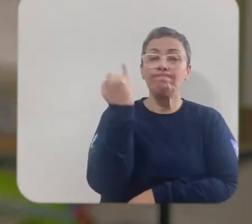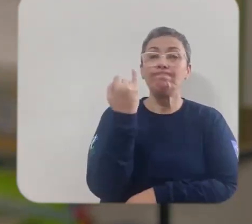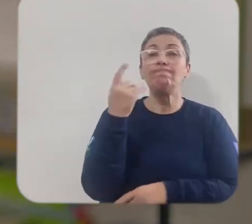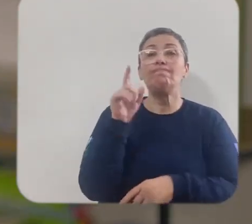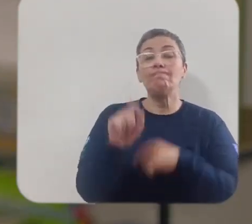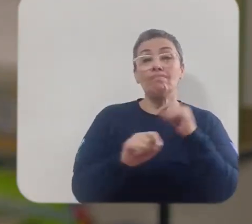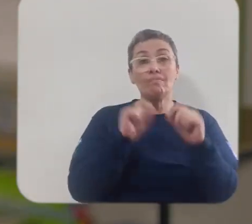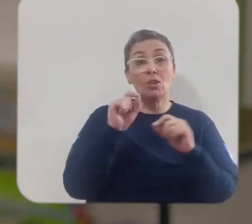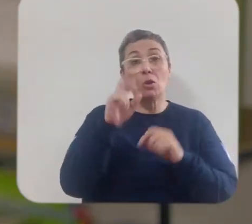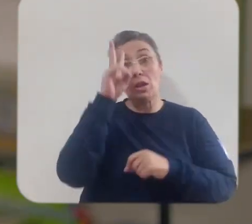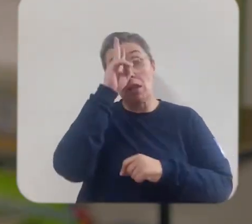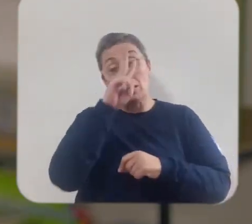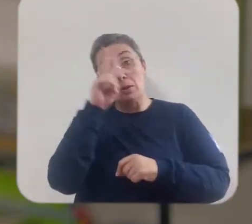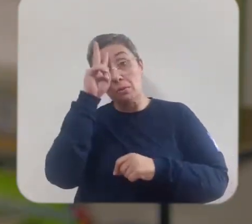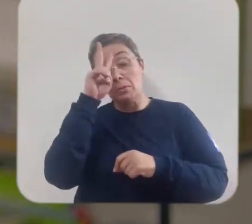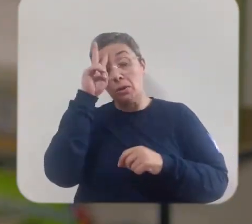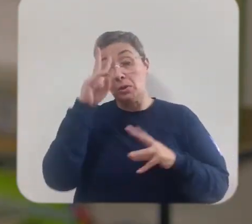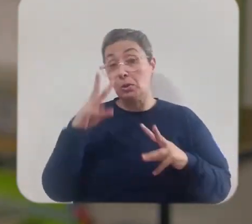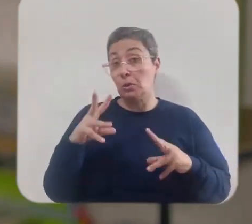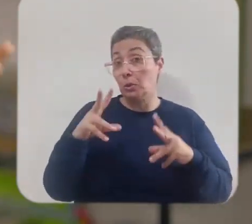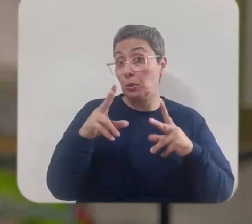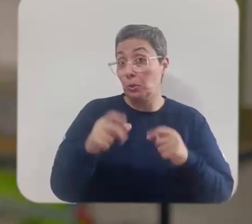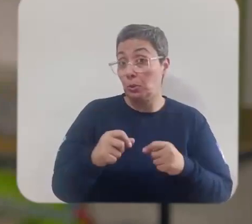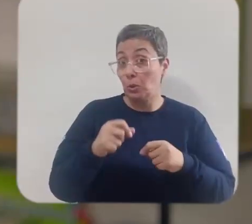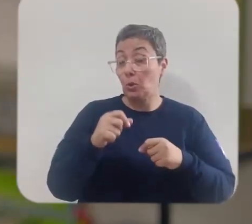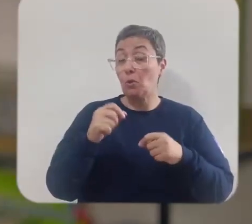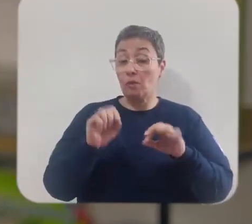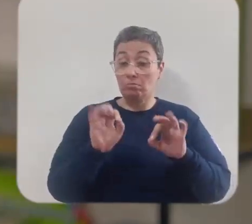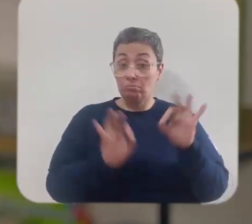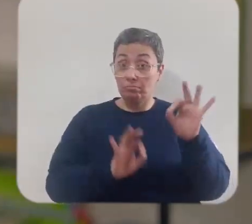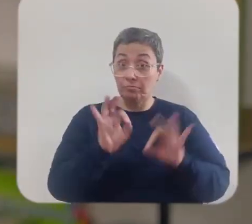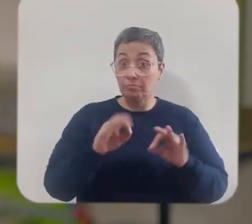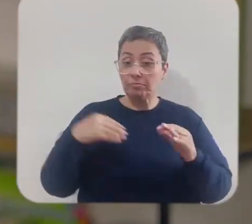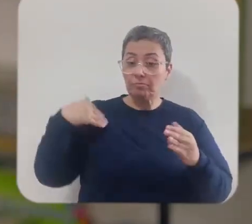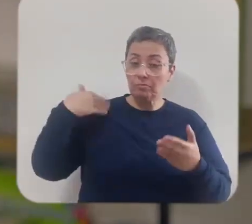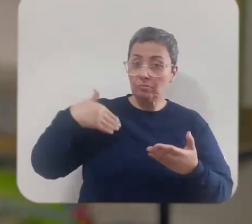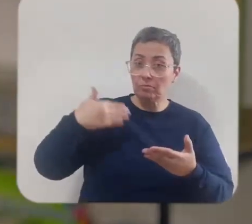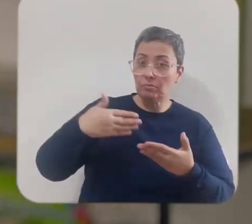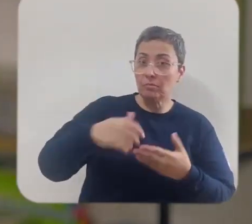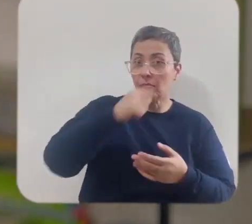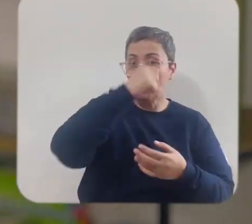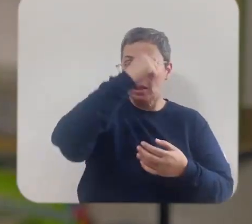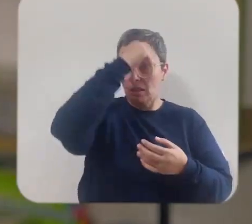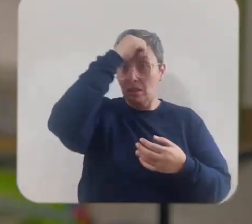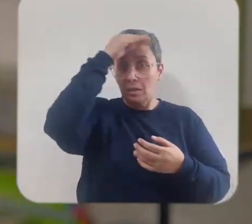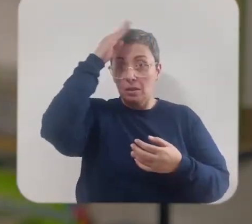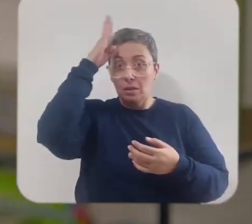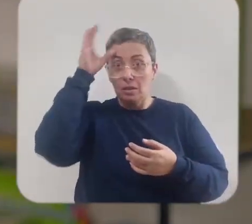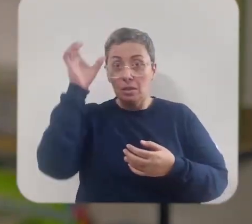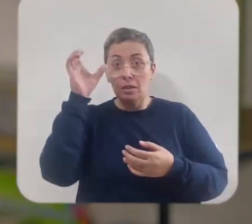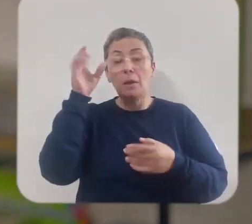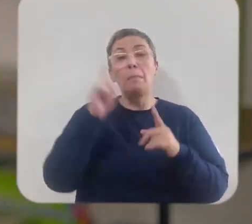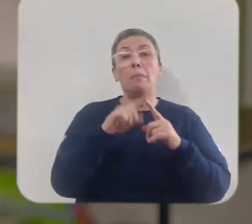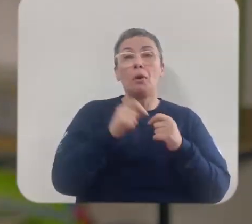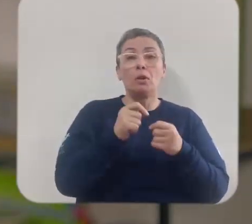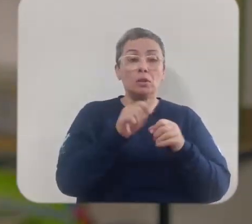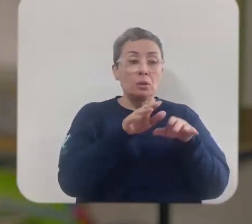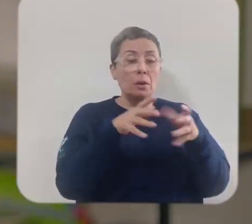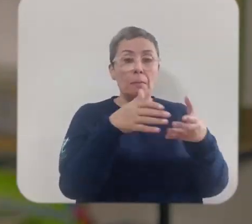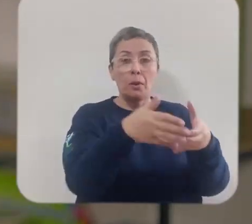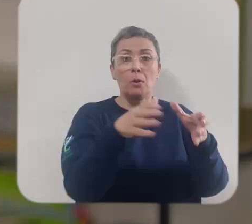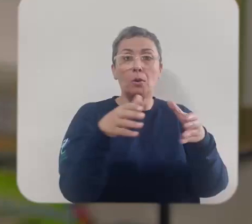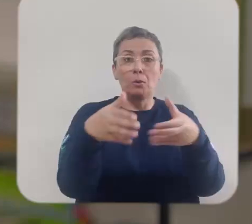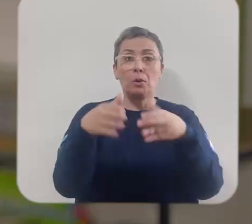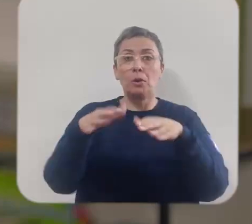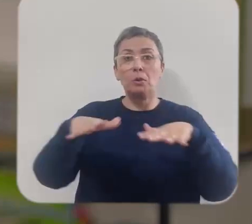né? E lembrar que tudo que nós estamos fazendo, mesmo no processo de alfabetização, eu posso levar isso para os